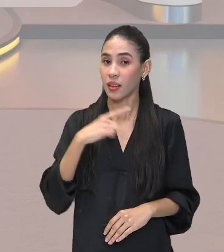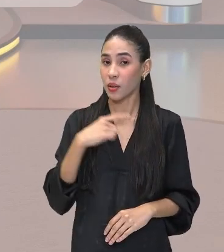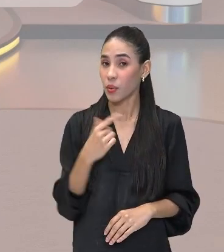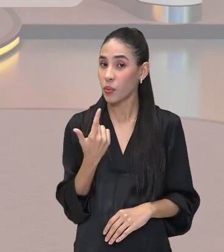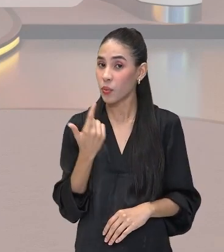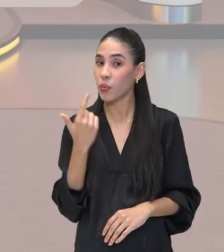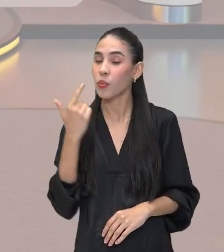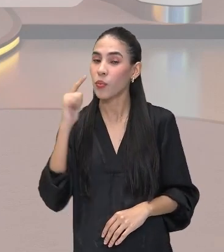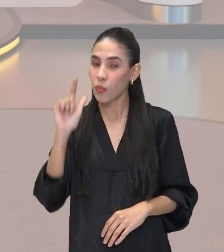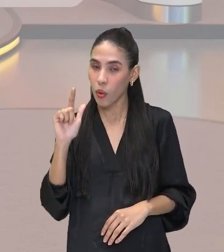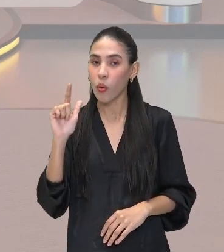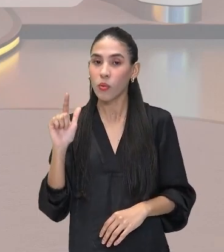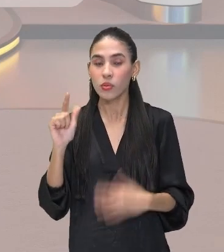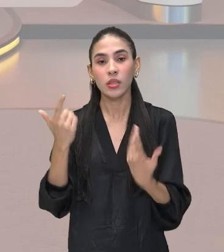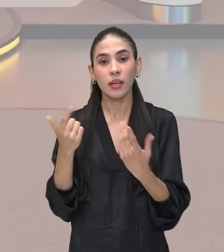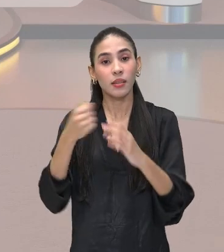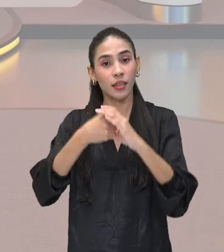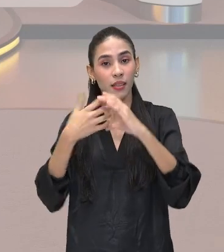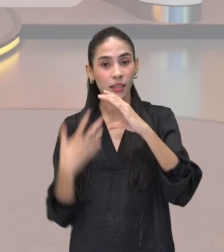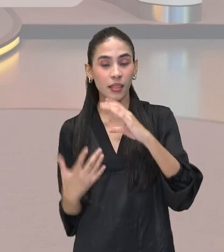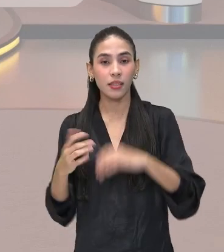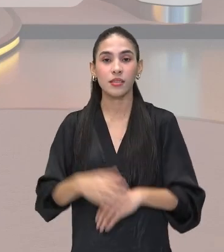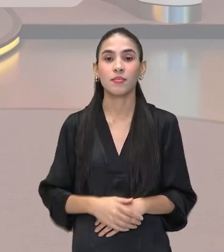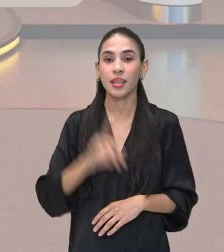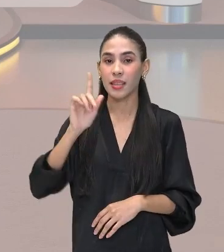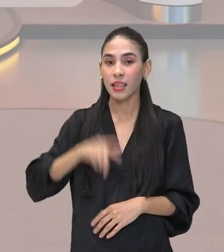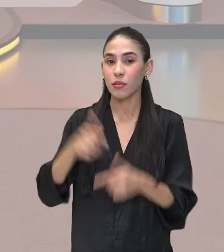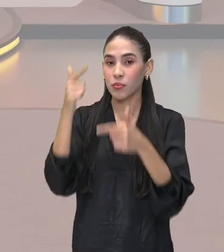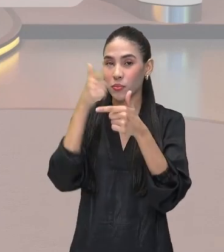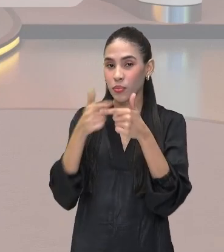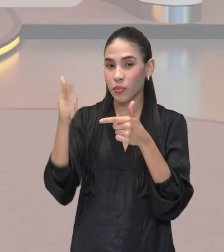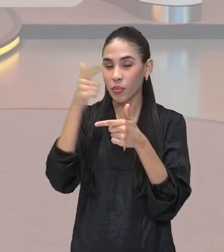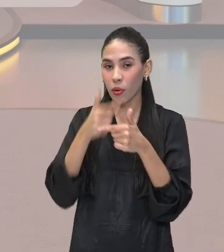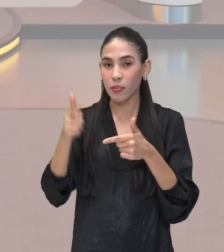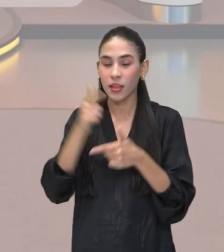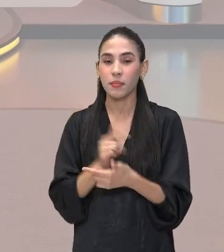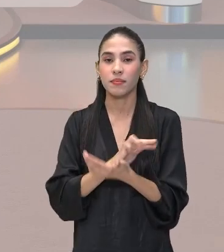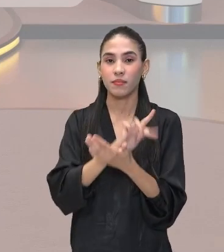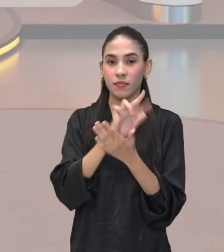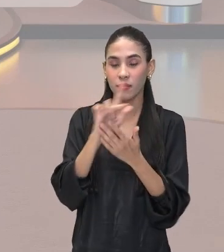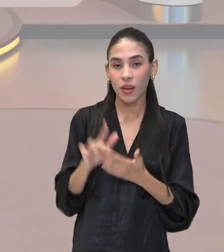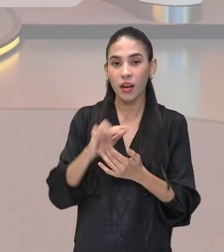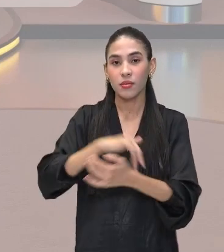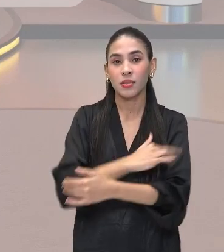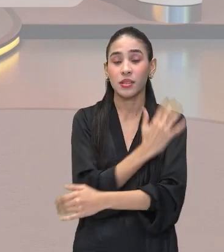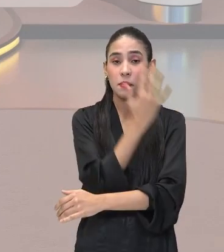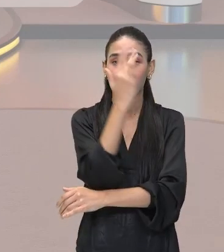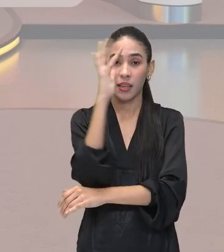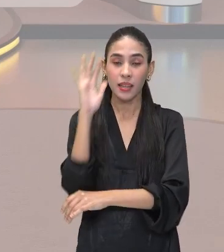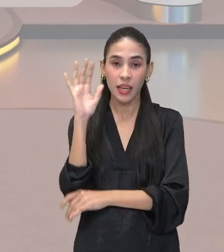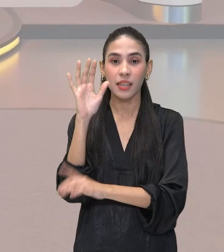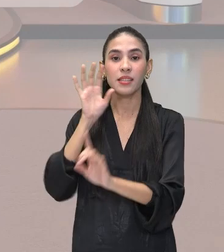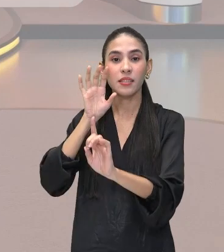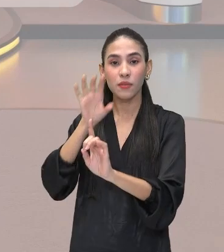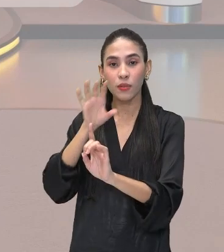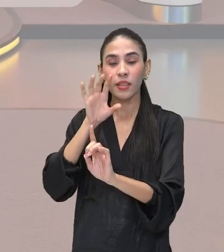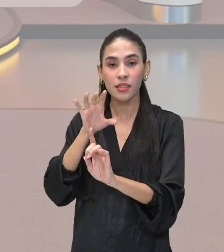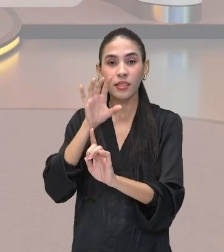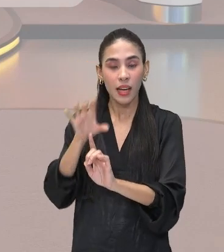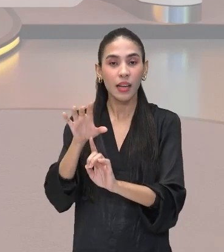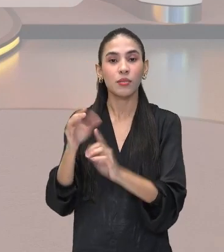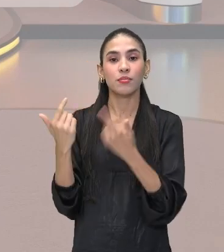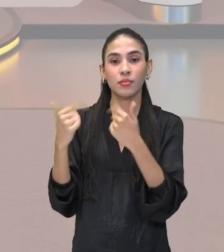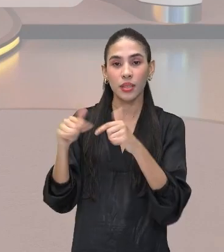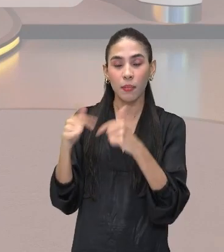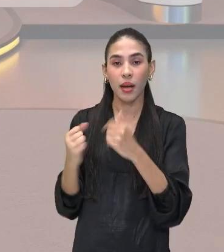da moeda, que são os impactos, os inúmeros impactos ambientais causados por essas